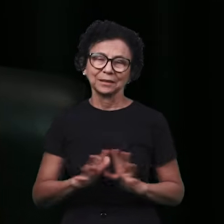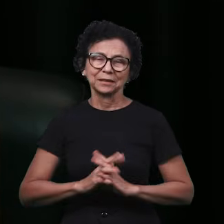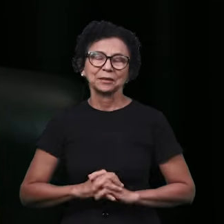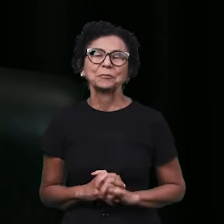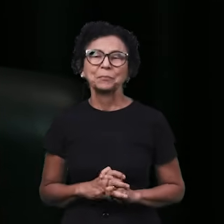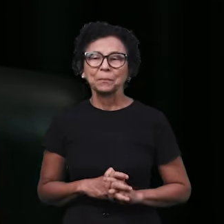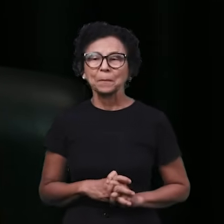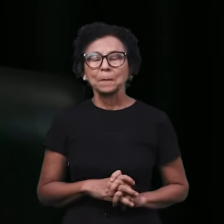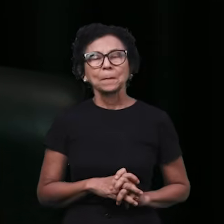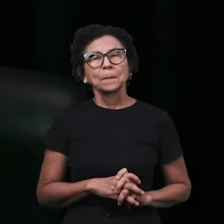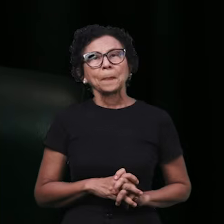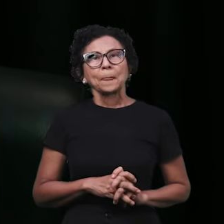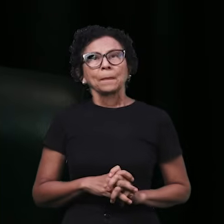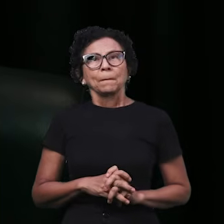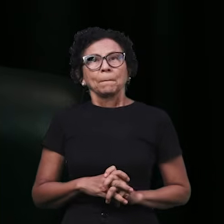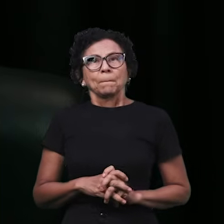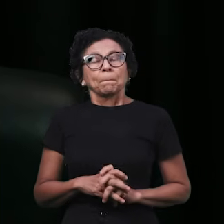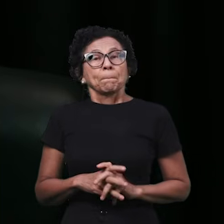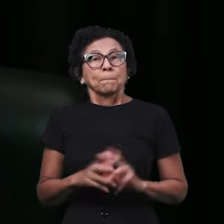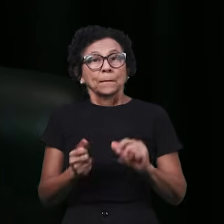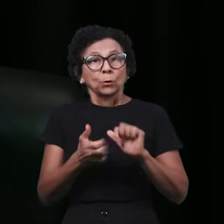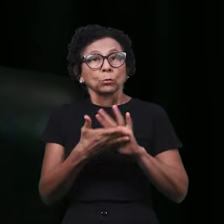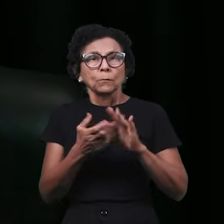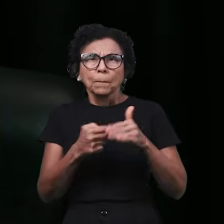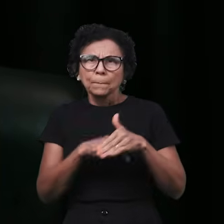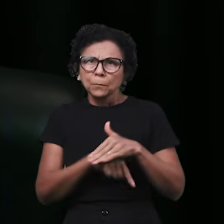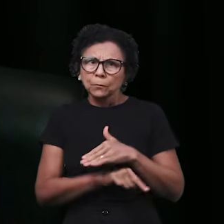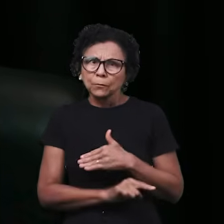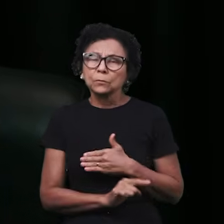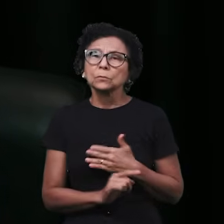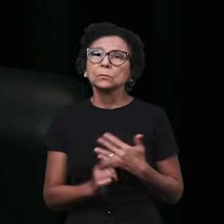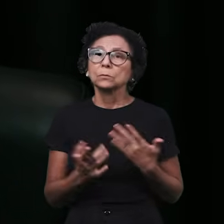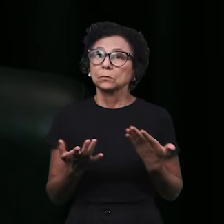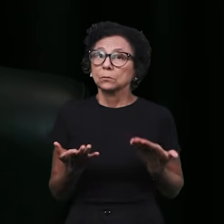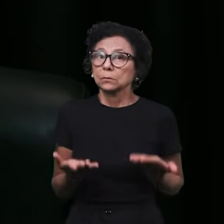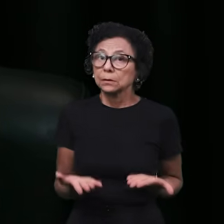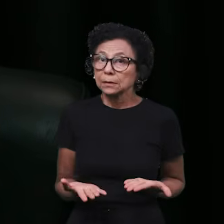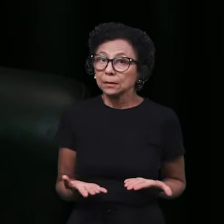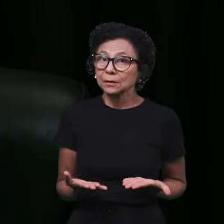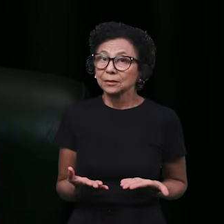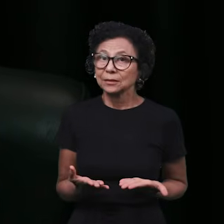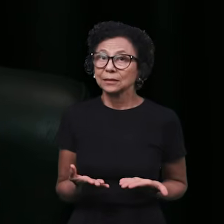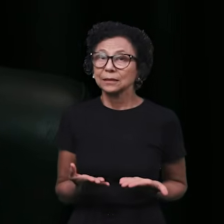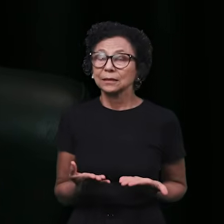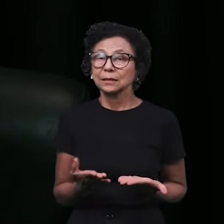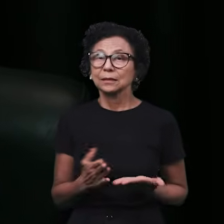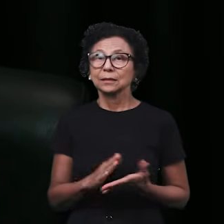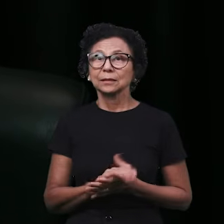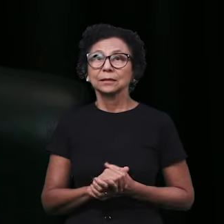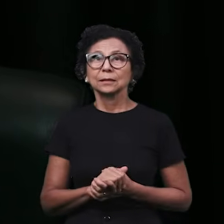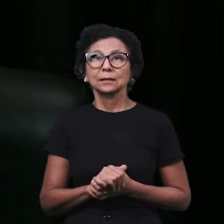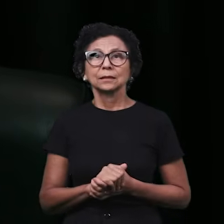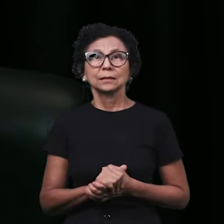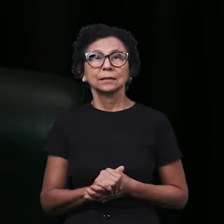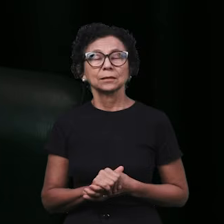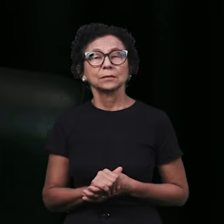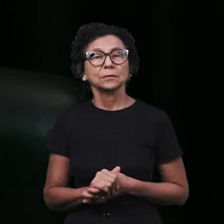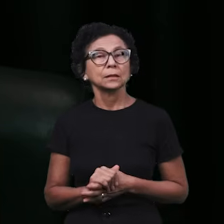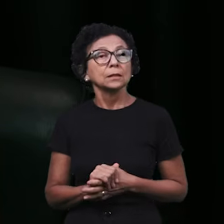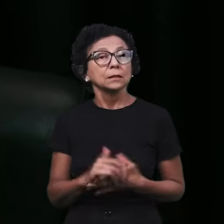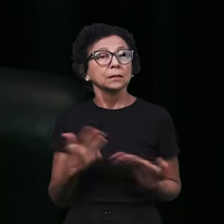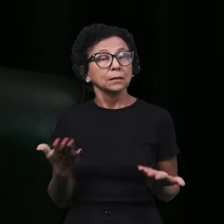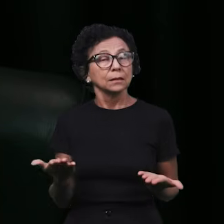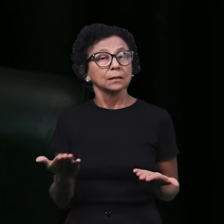entendimento de como o louvor é tão profundo que ele traz todo o processo, né? O ato, o chamado processo para a salvação